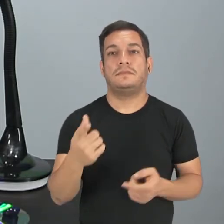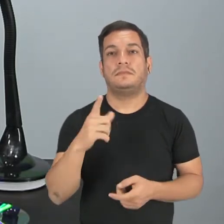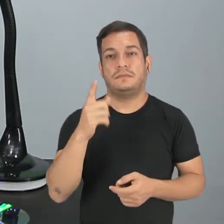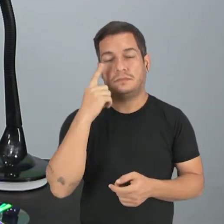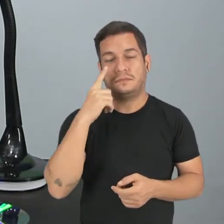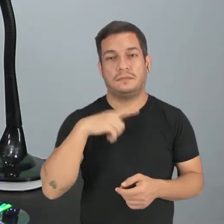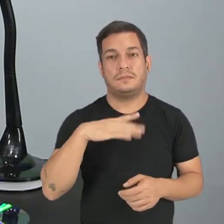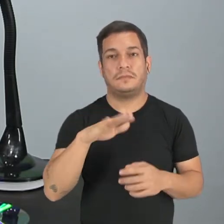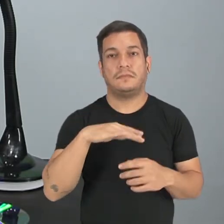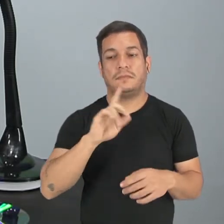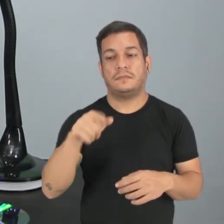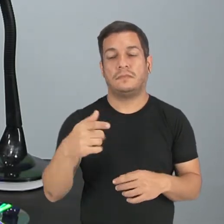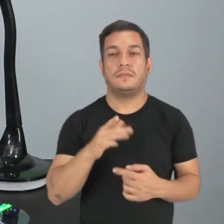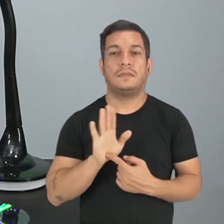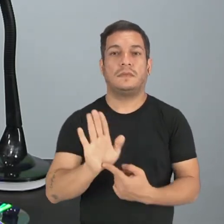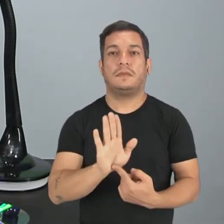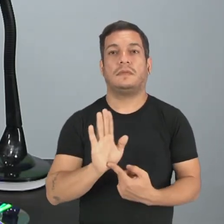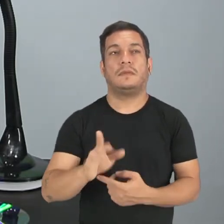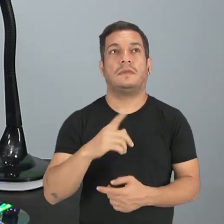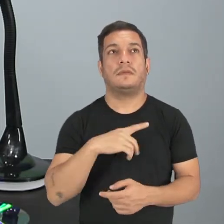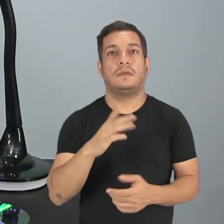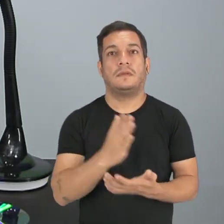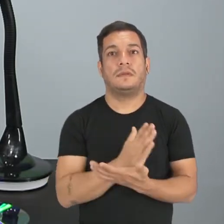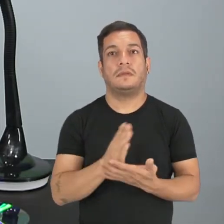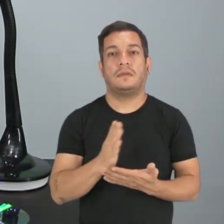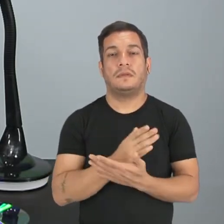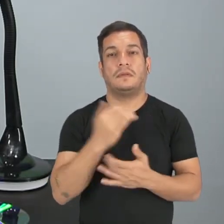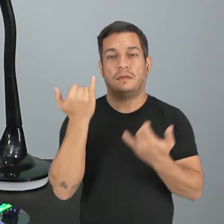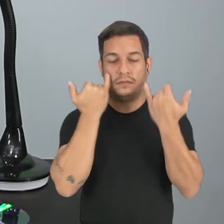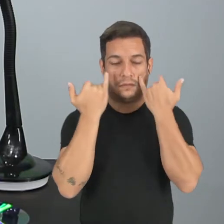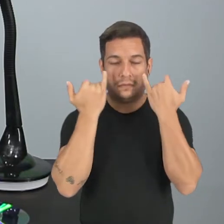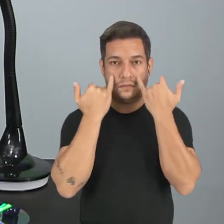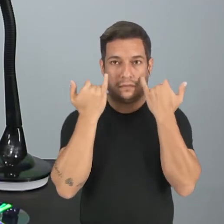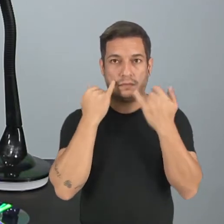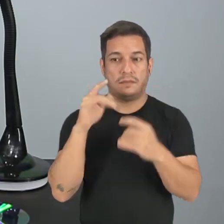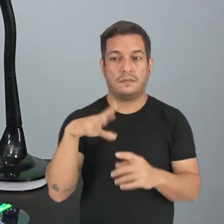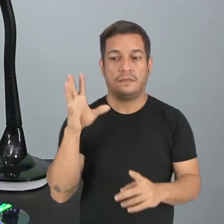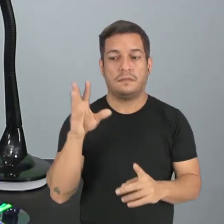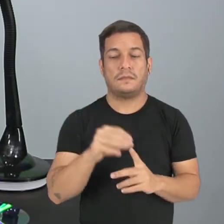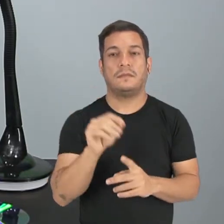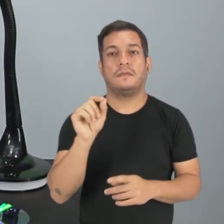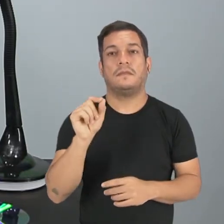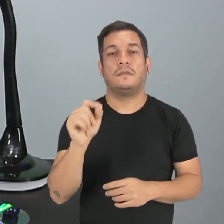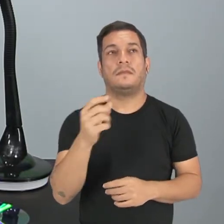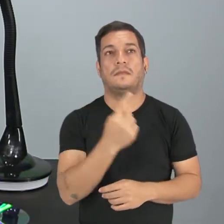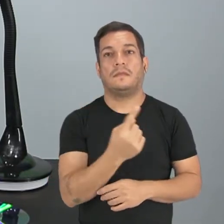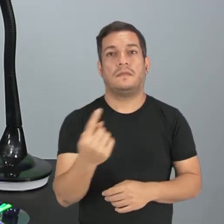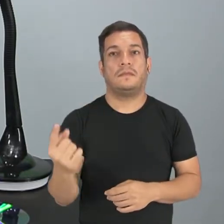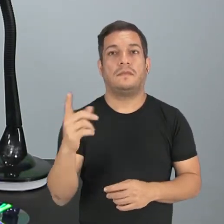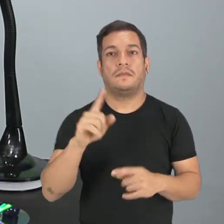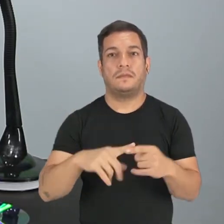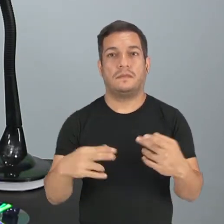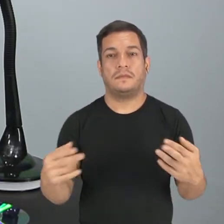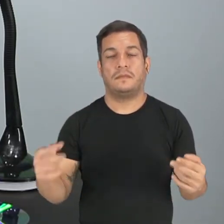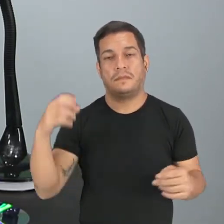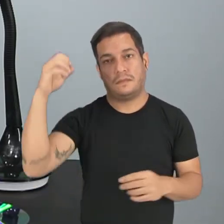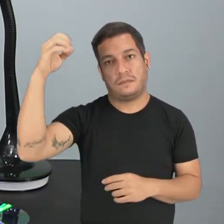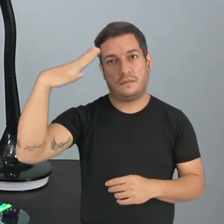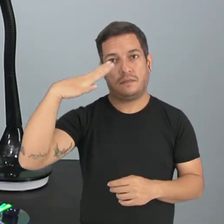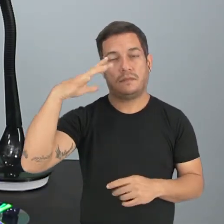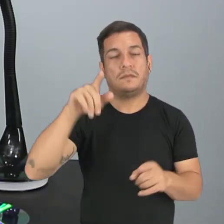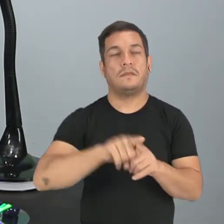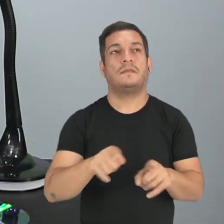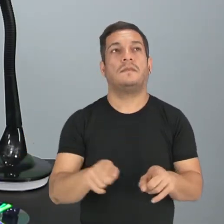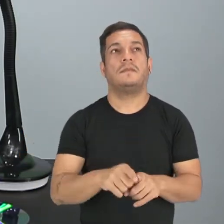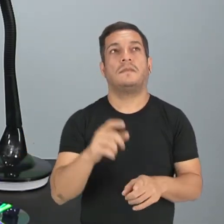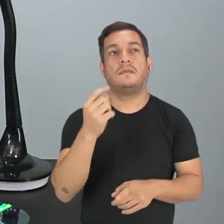mais tarde, daqui a pouquinho. Vamos ter algumas informações e a função de cada objeto luminoso e